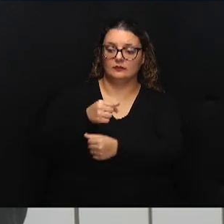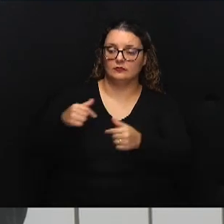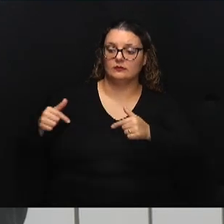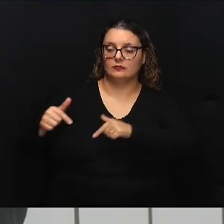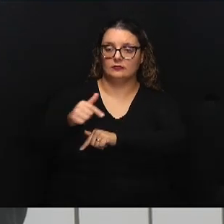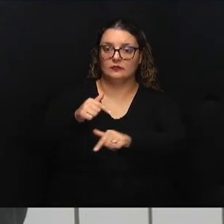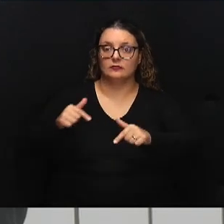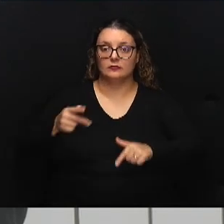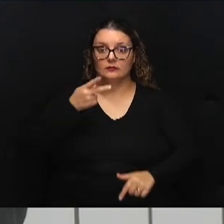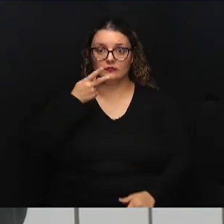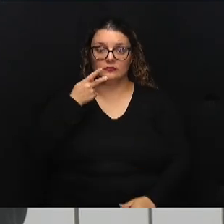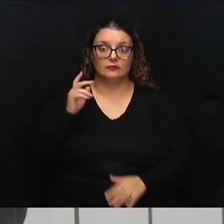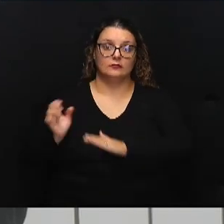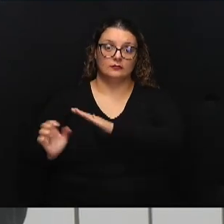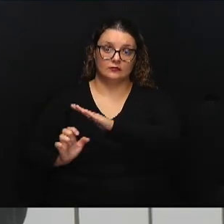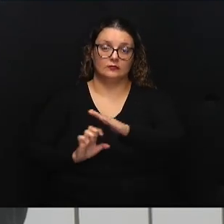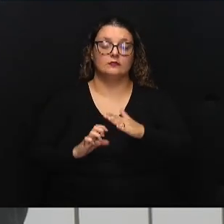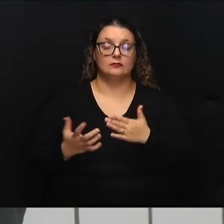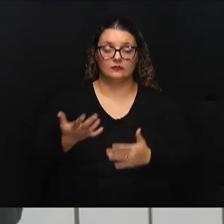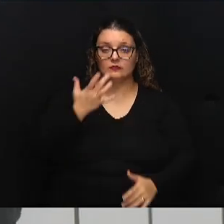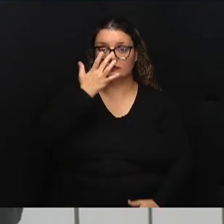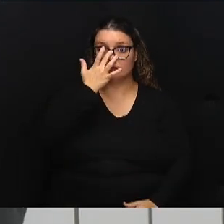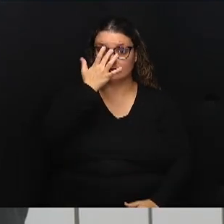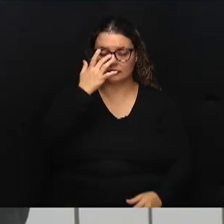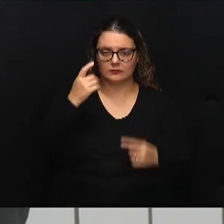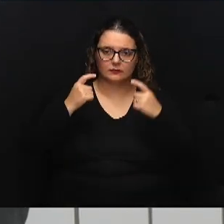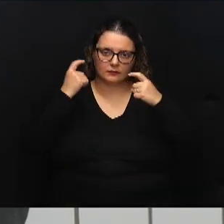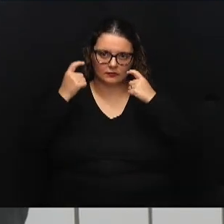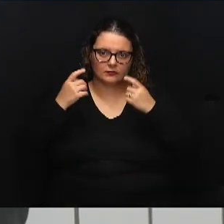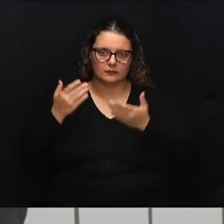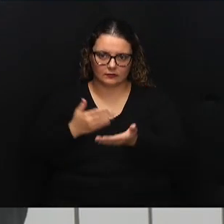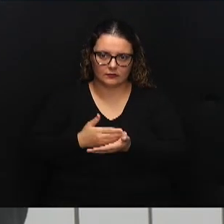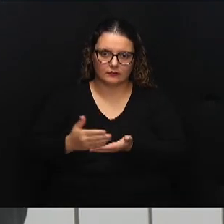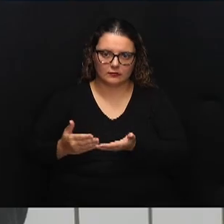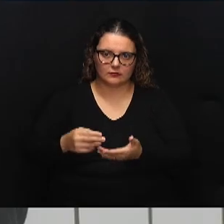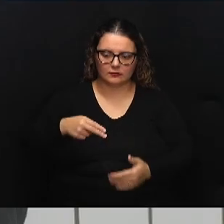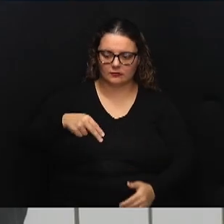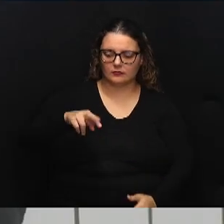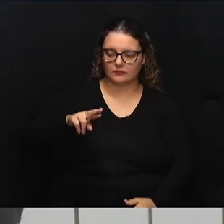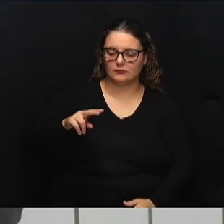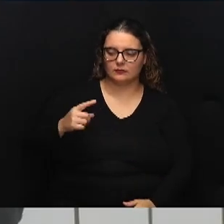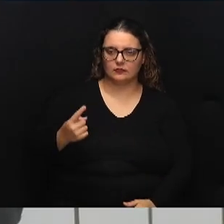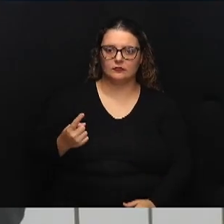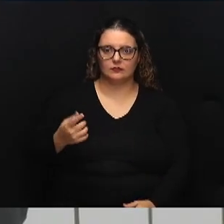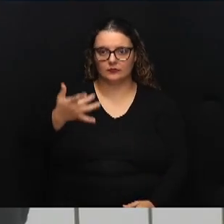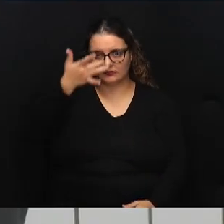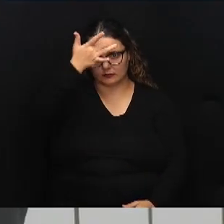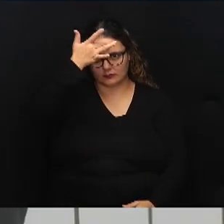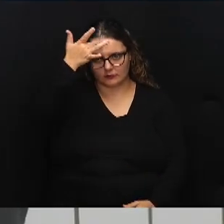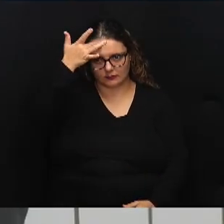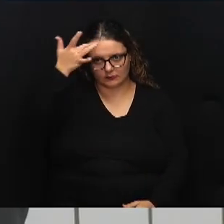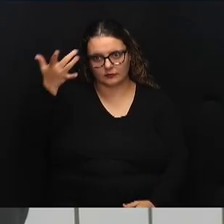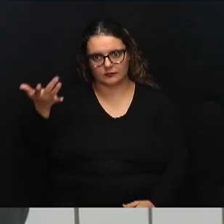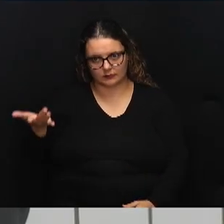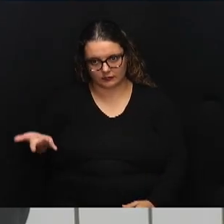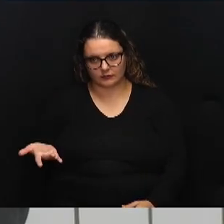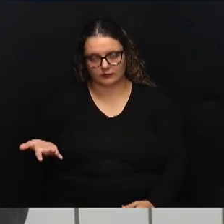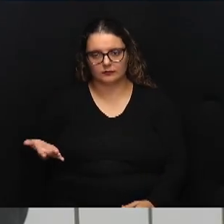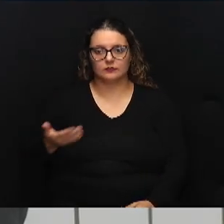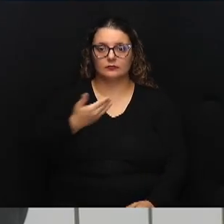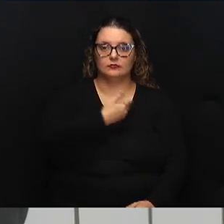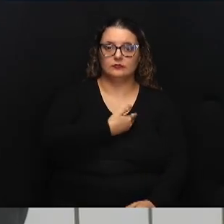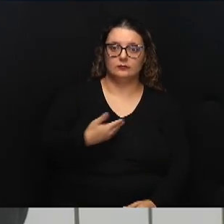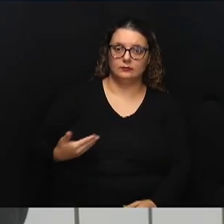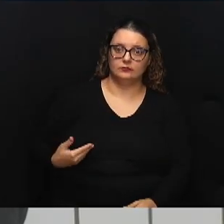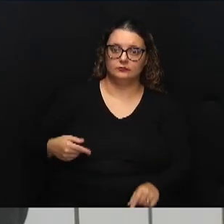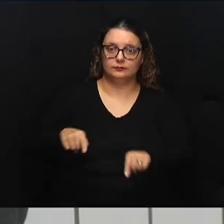falando muito e as empresas vão ter que se preocupar, através da NR1, com a saúde mental, né? O governo